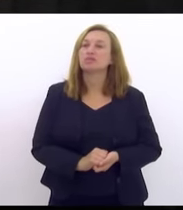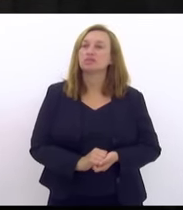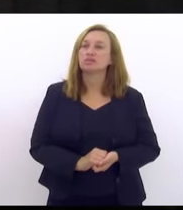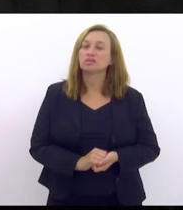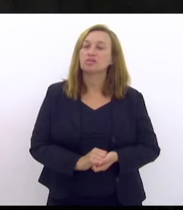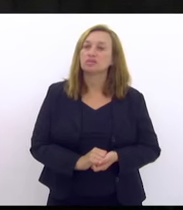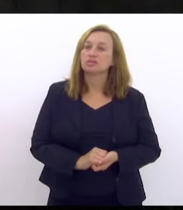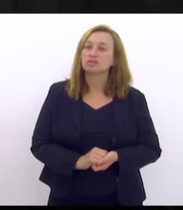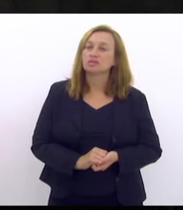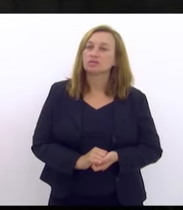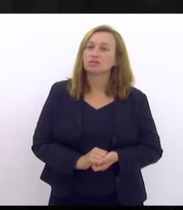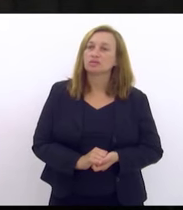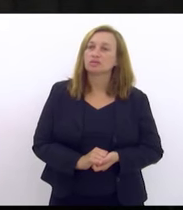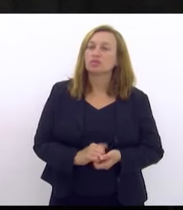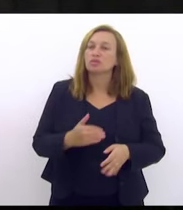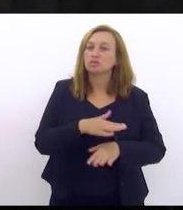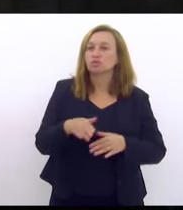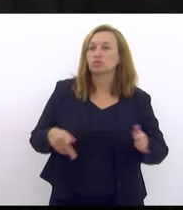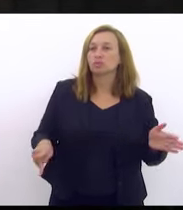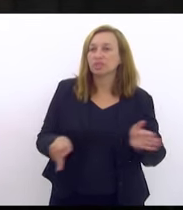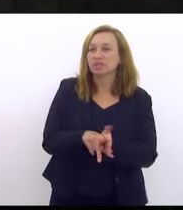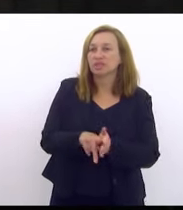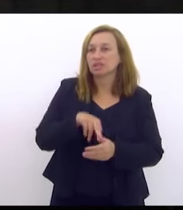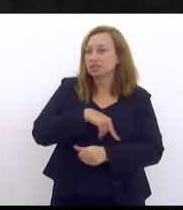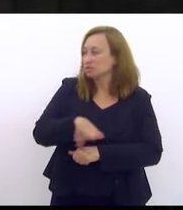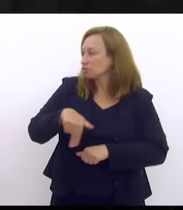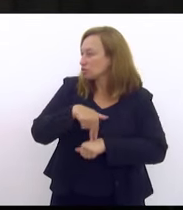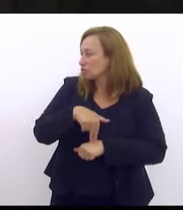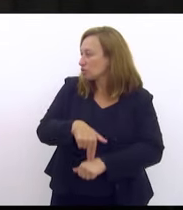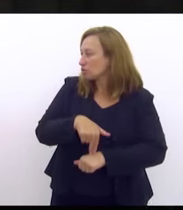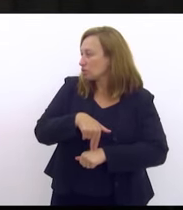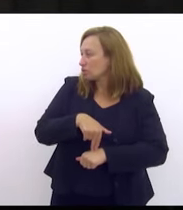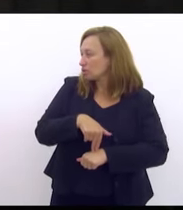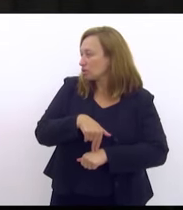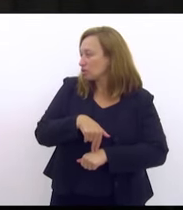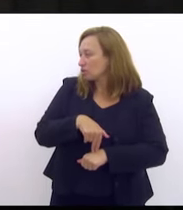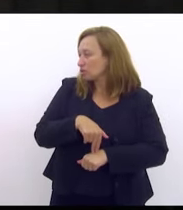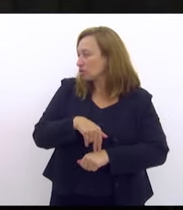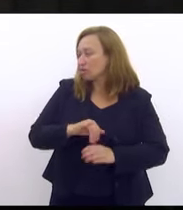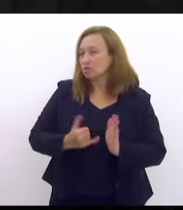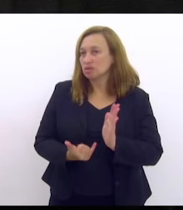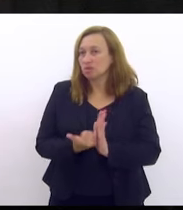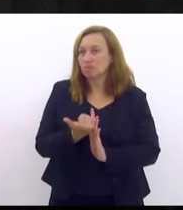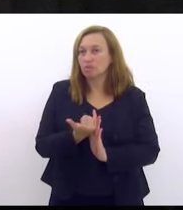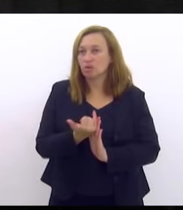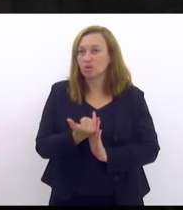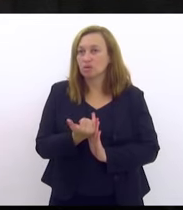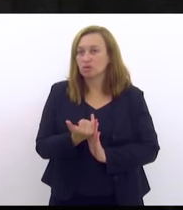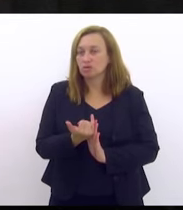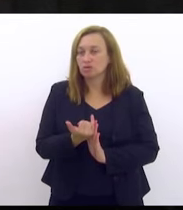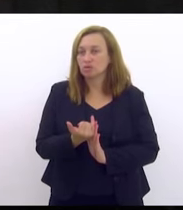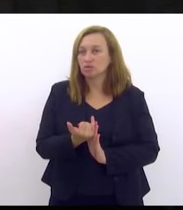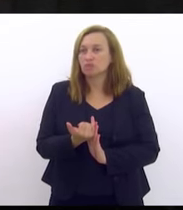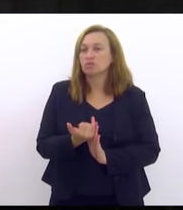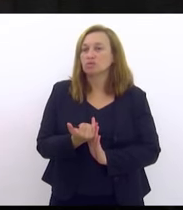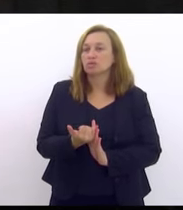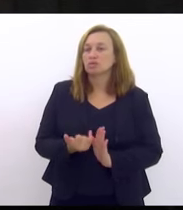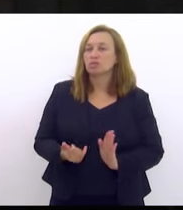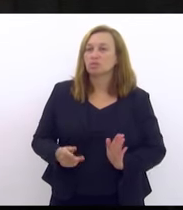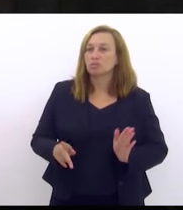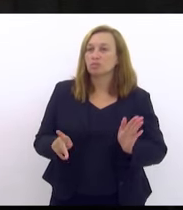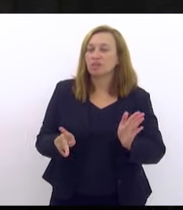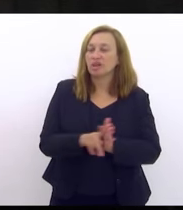ficam todas com a União e os impostos são partidos entre todas as